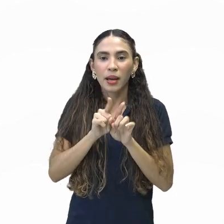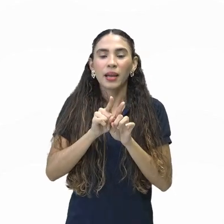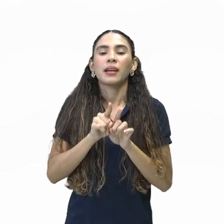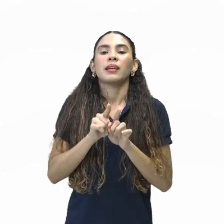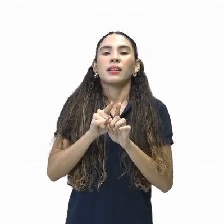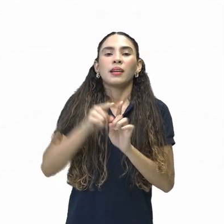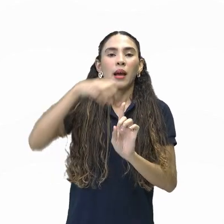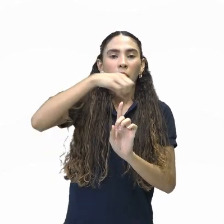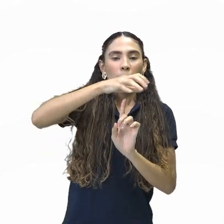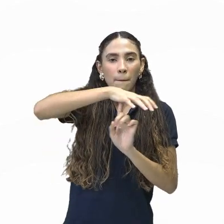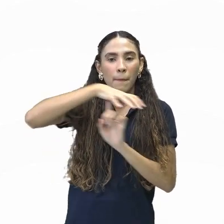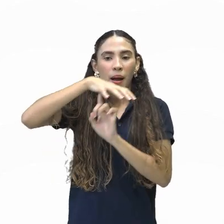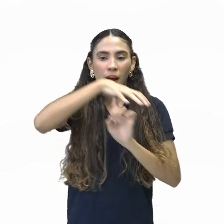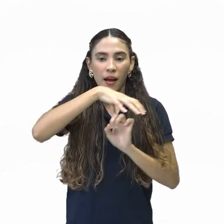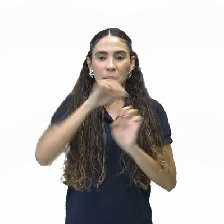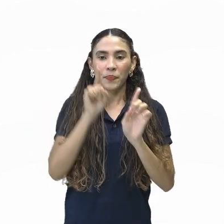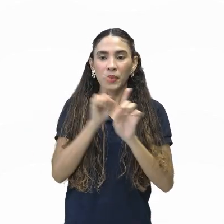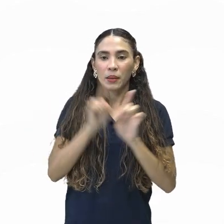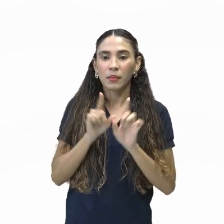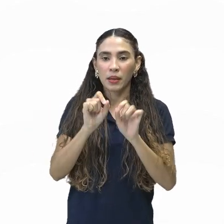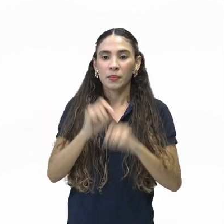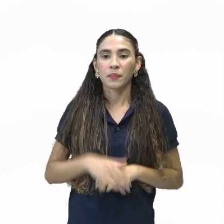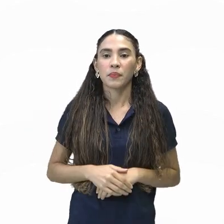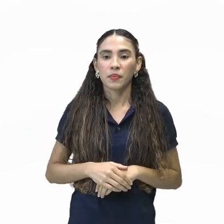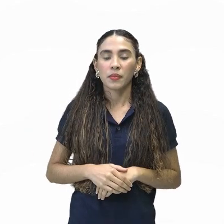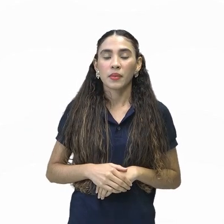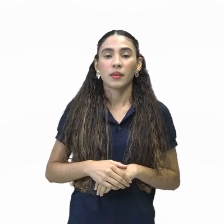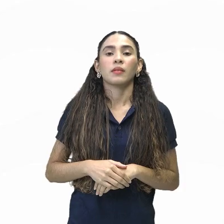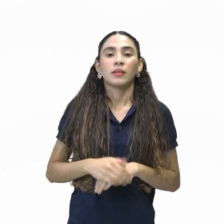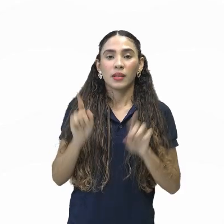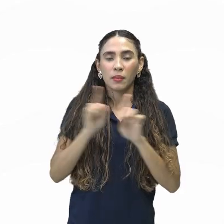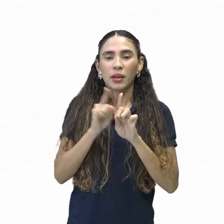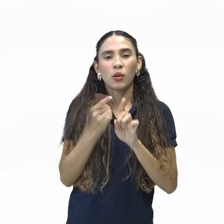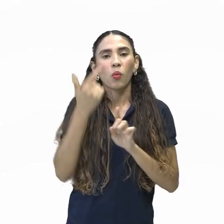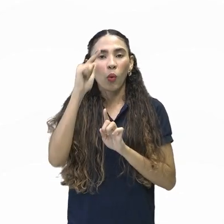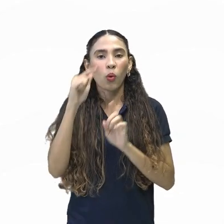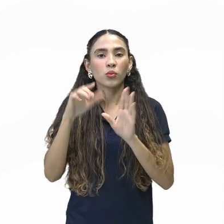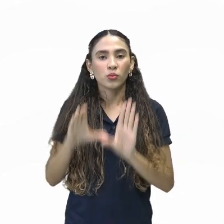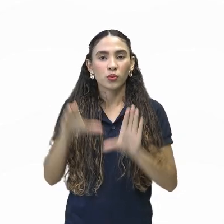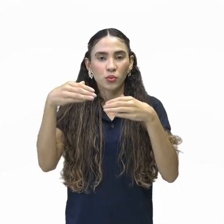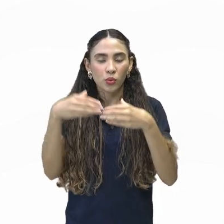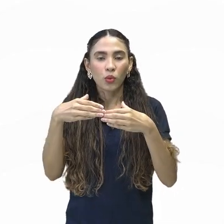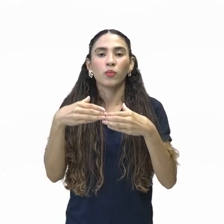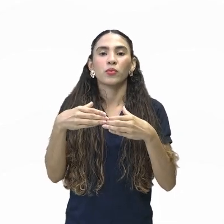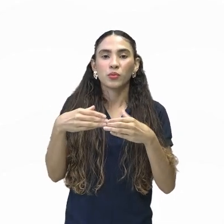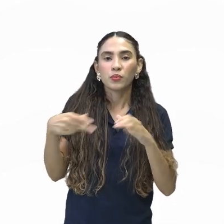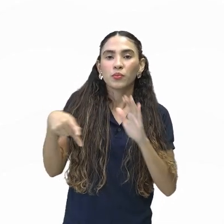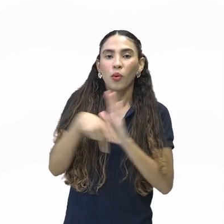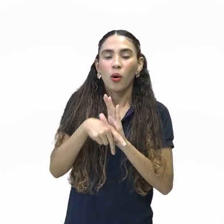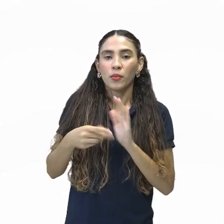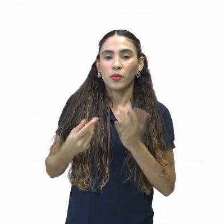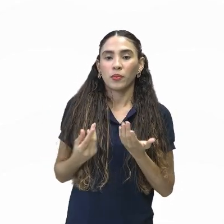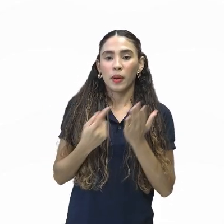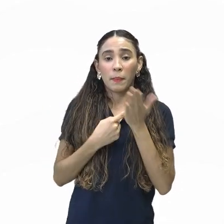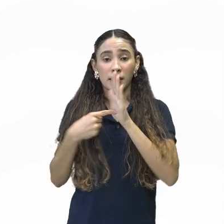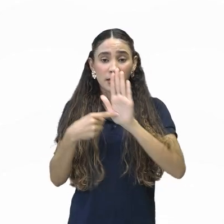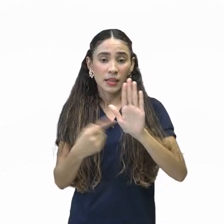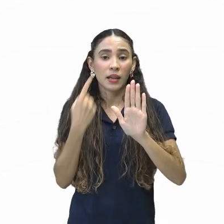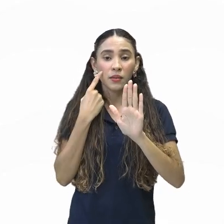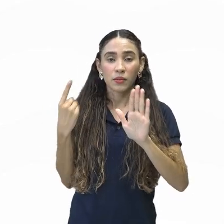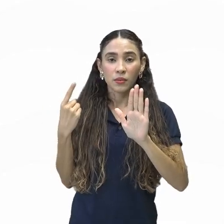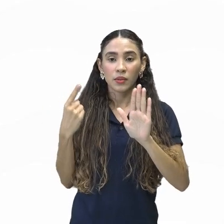na parte do meio, e o domínio restante, né, dos outros indivíduos representados aí